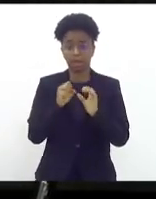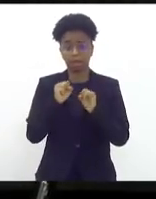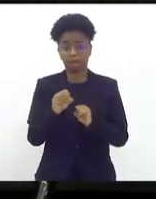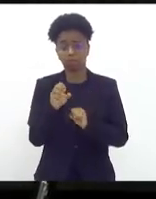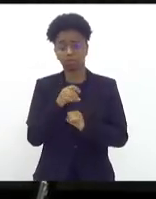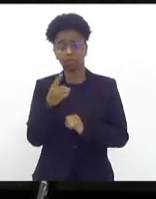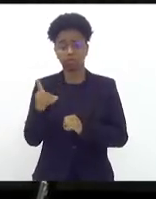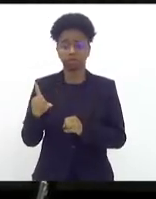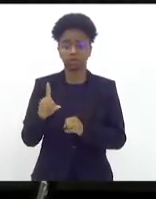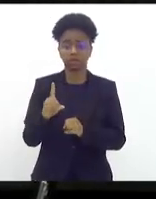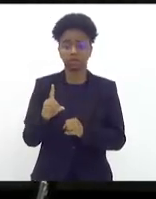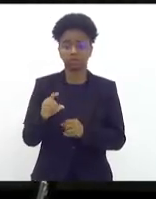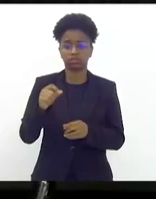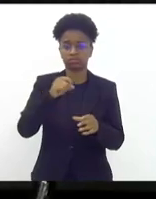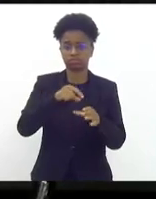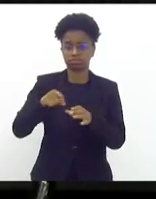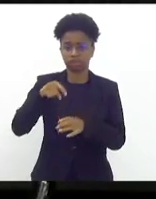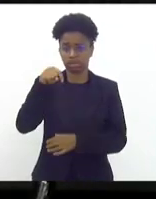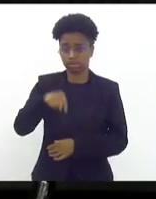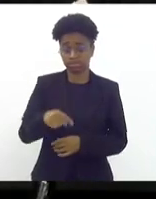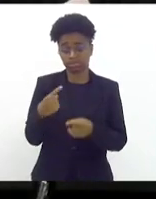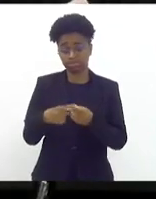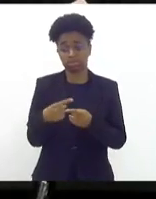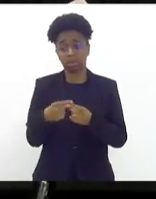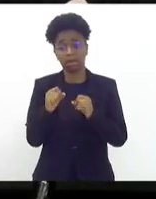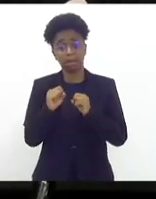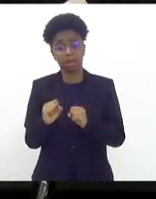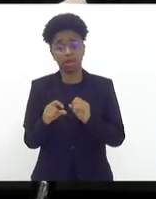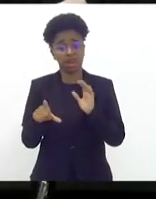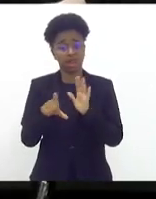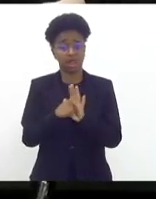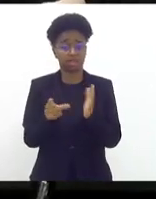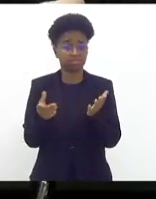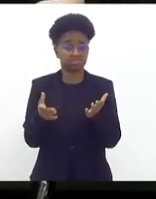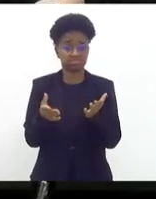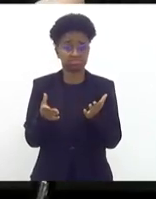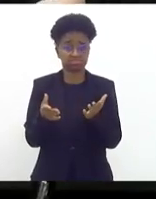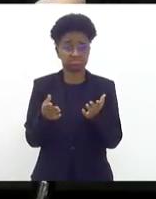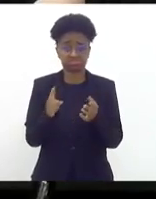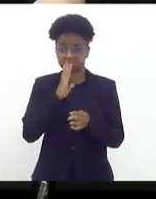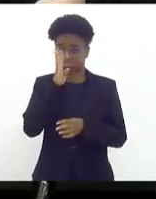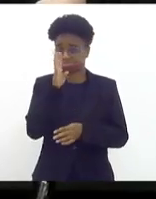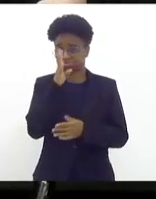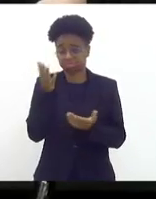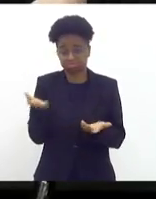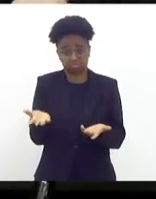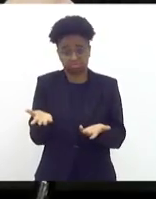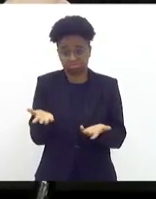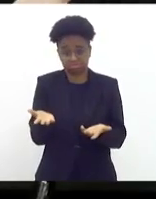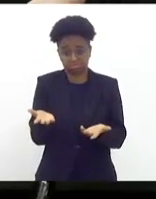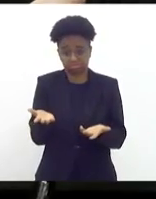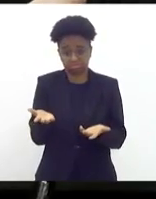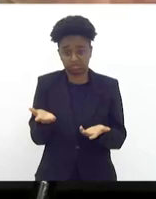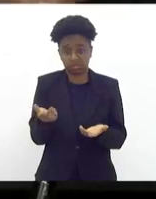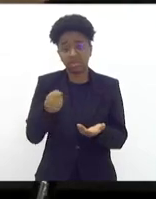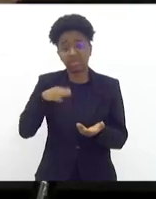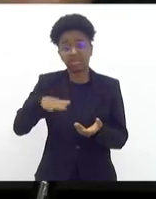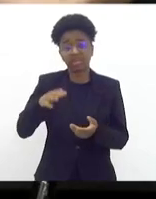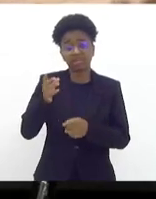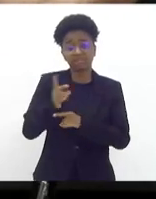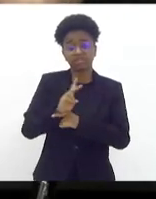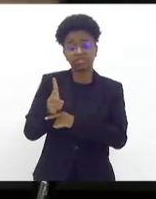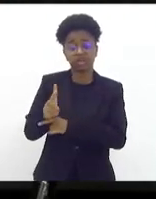solo fluminense. Até porque pode ser uma lei absolutamente inócua, né? Quem fiscaliza? Quem vai fiscalizar isso? Eu